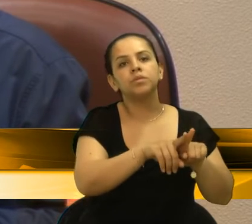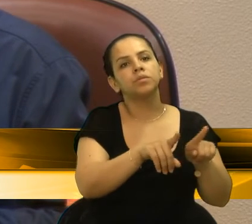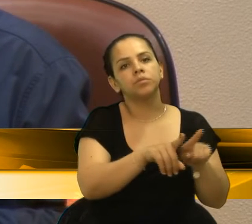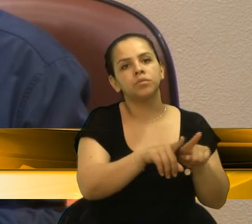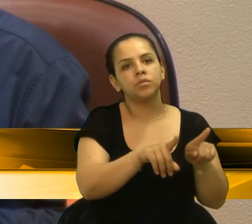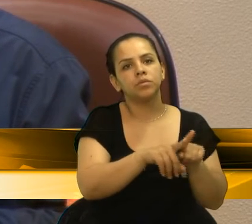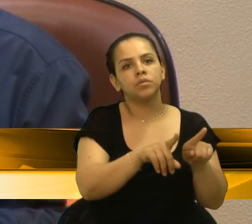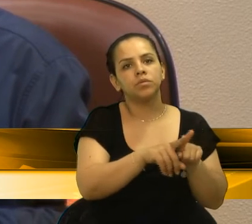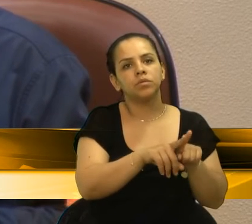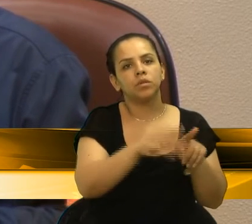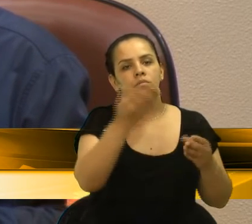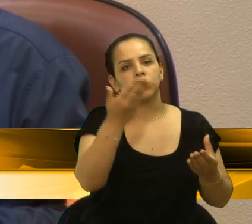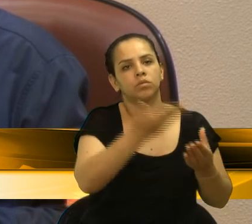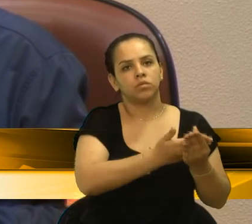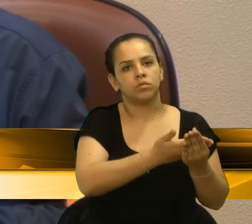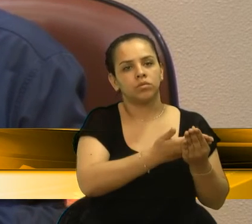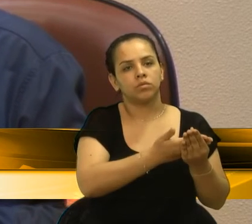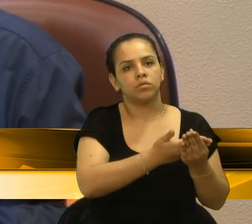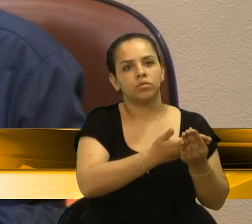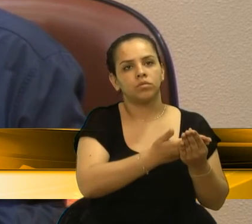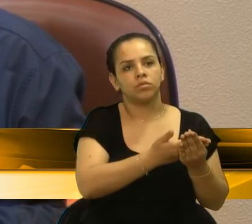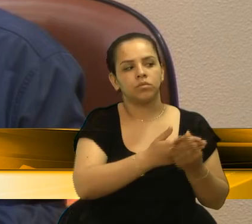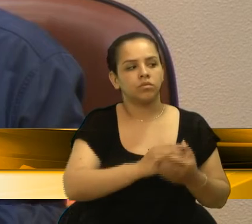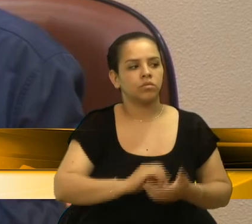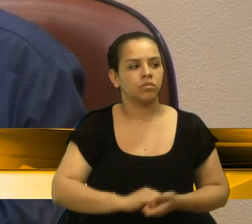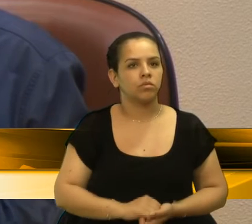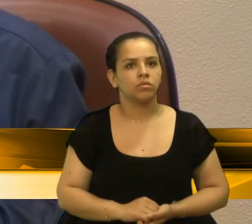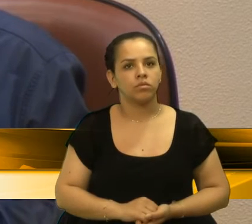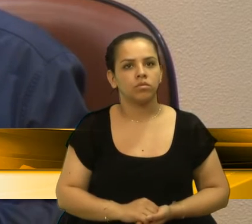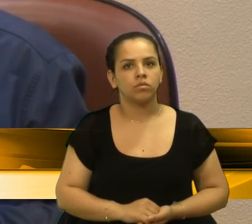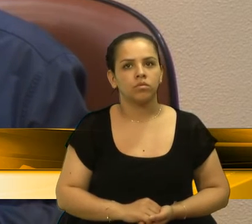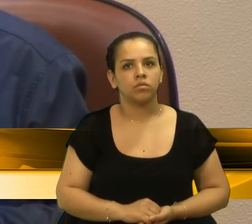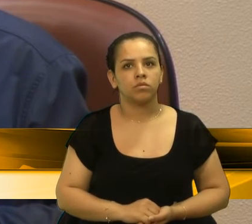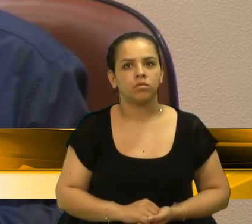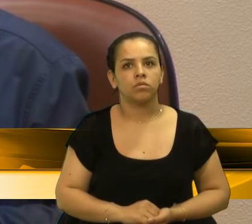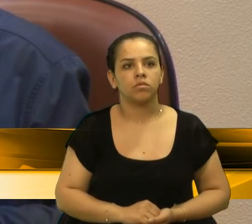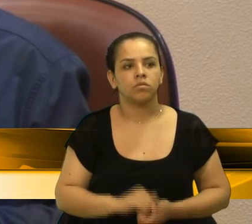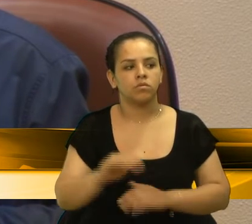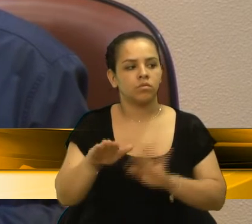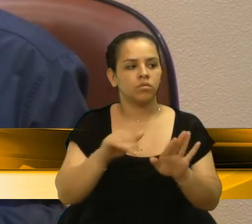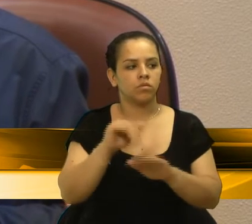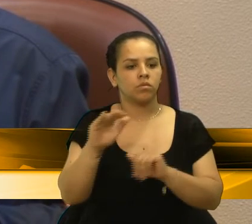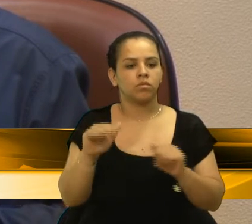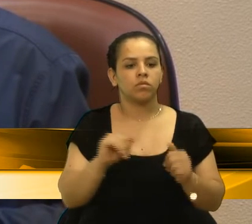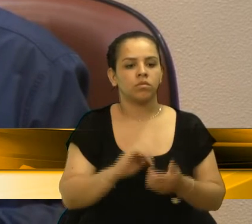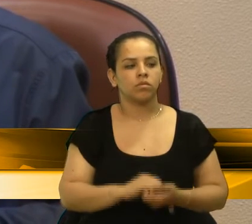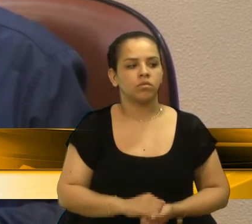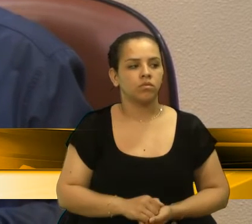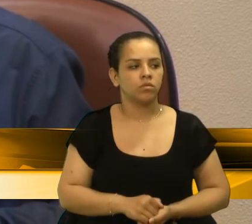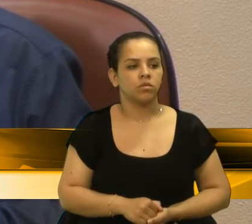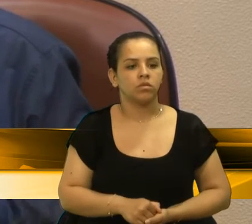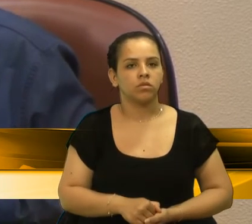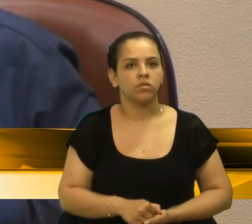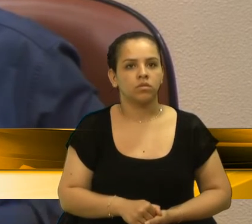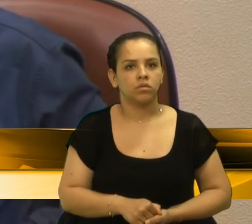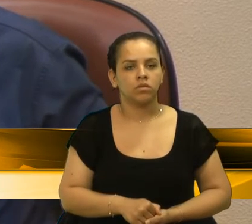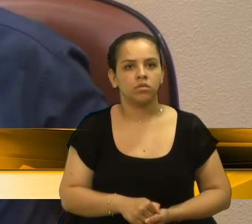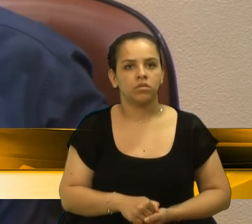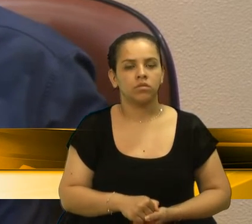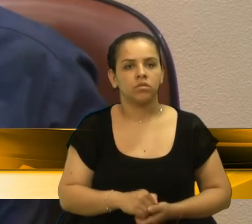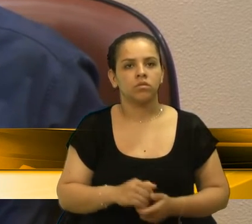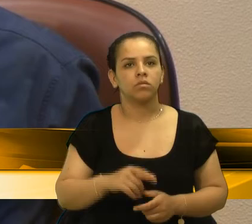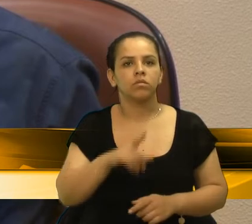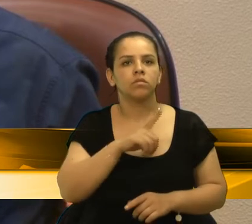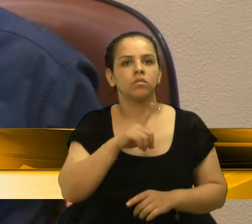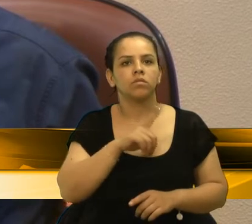consequente, ao processo. Ocasião em que as partes serão dela intimadas na forma da legislação pertinente, inclusive para requerer o